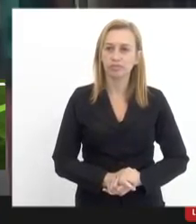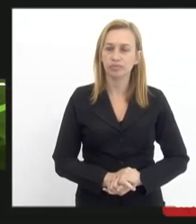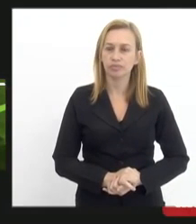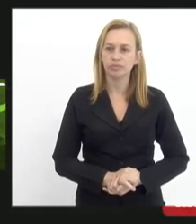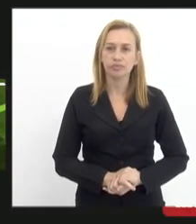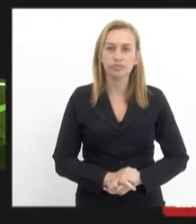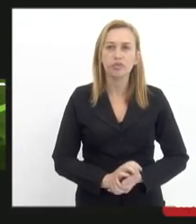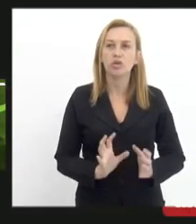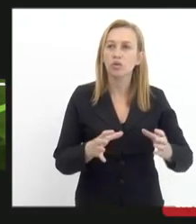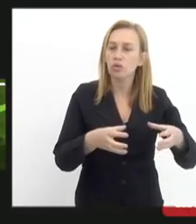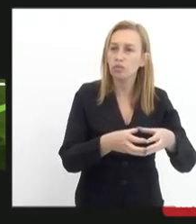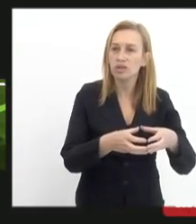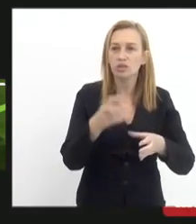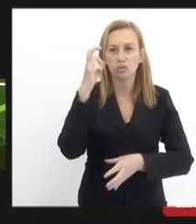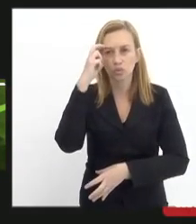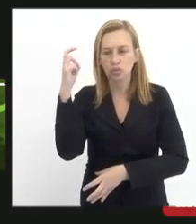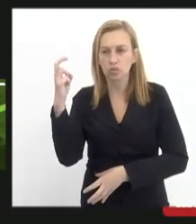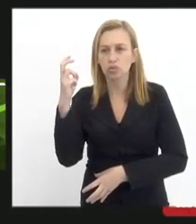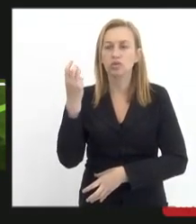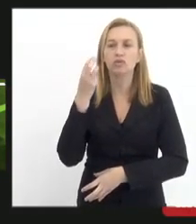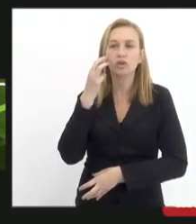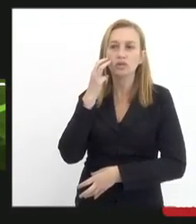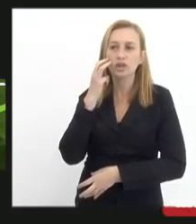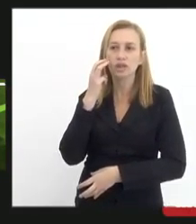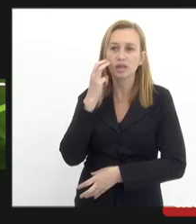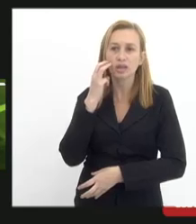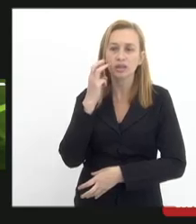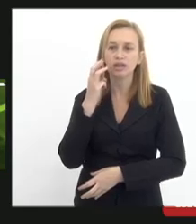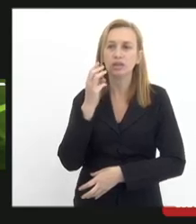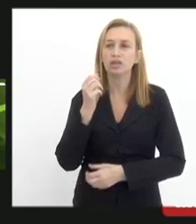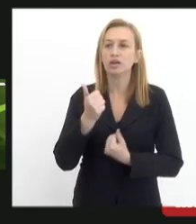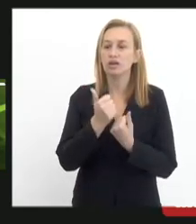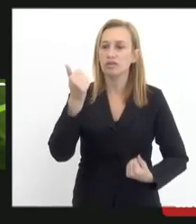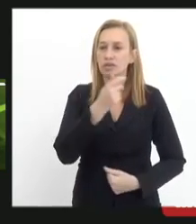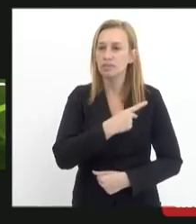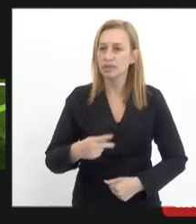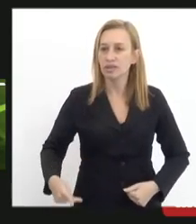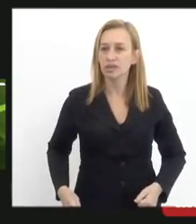Comissão de Cultura, Valdeque Carneiro, vice-presidente,